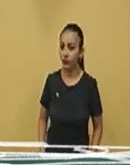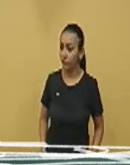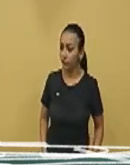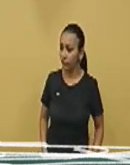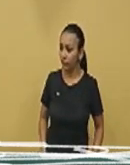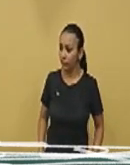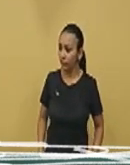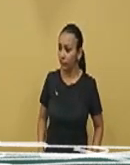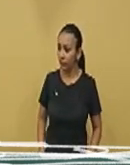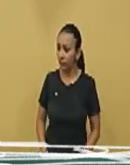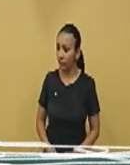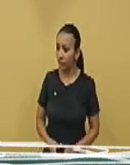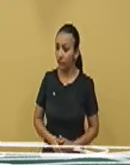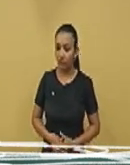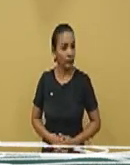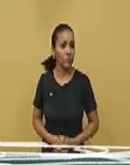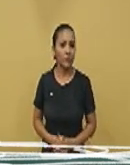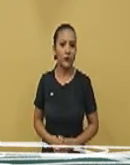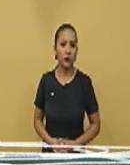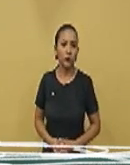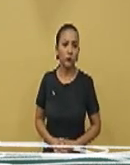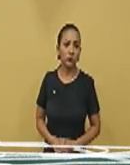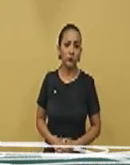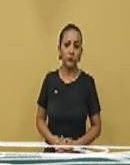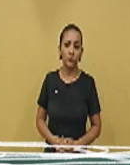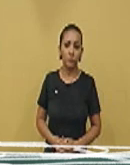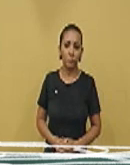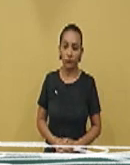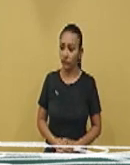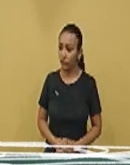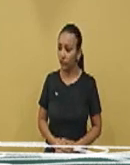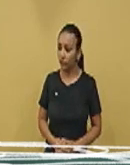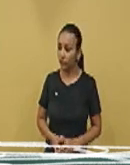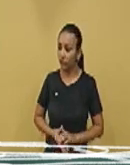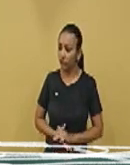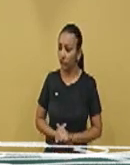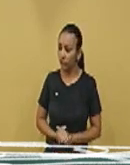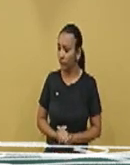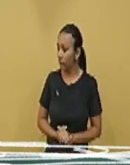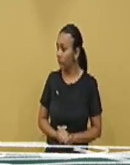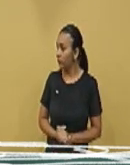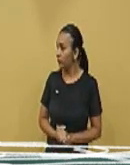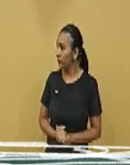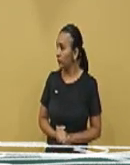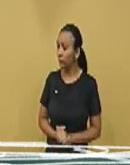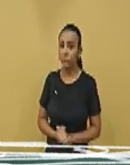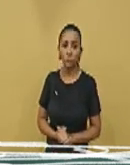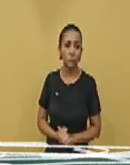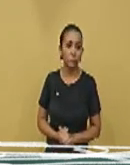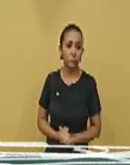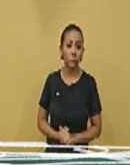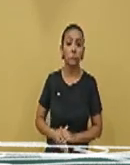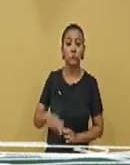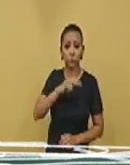Bom, eu vou perguntar para a professora Liane. Já está contando meu tempo? Deixa eu correr.